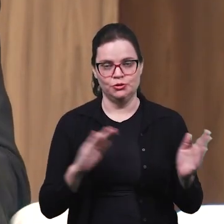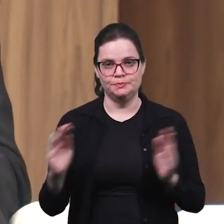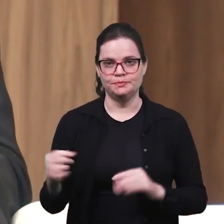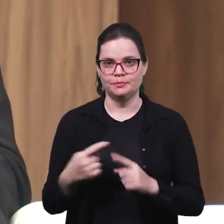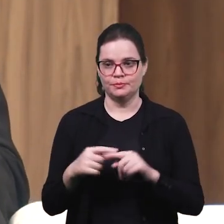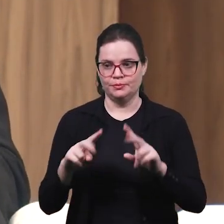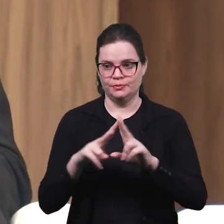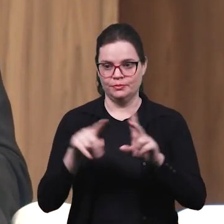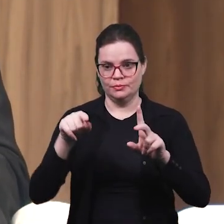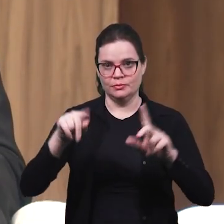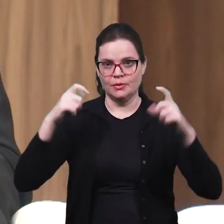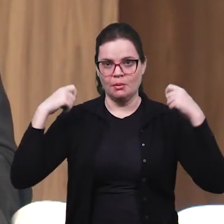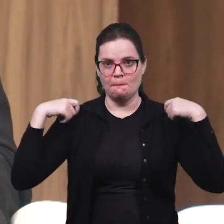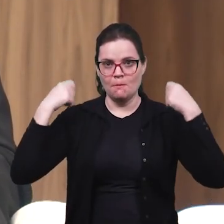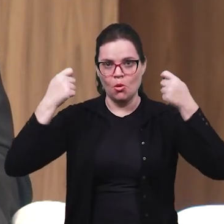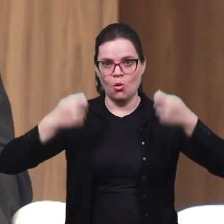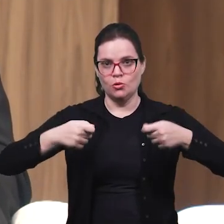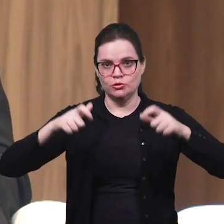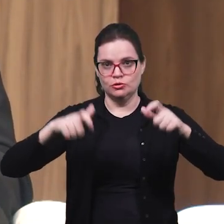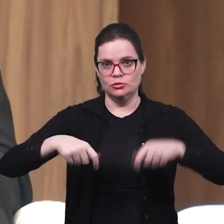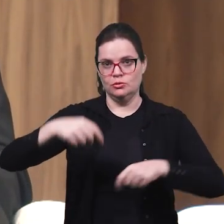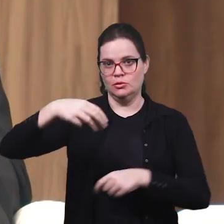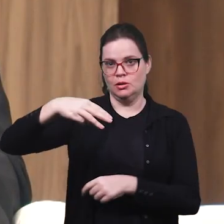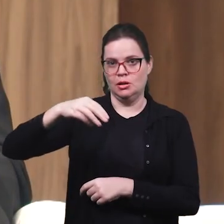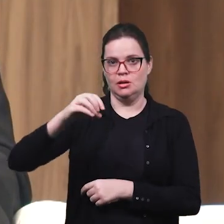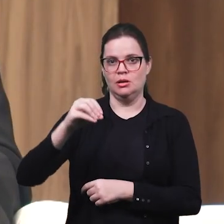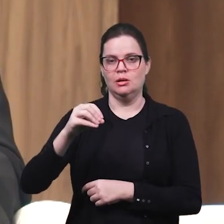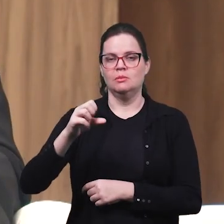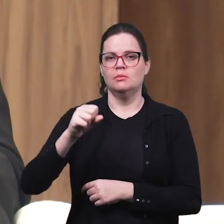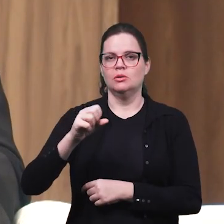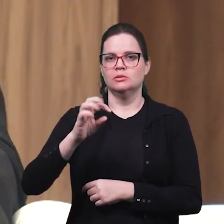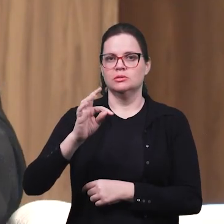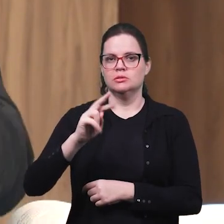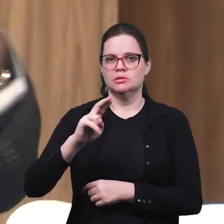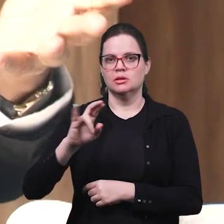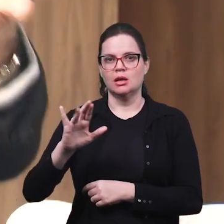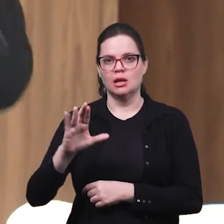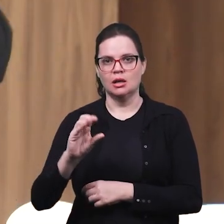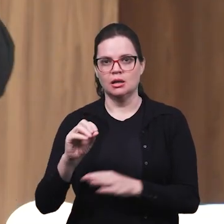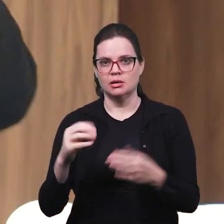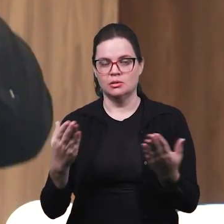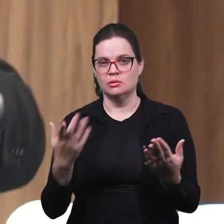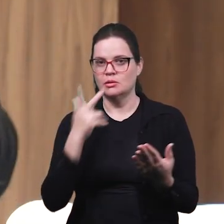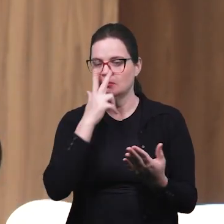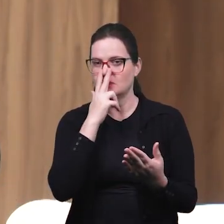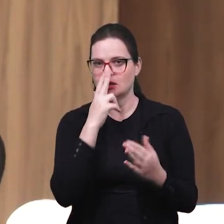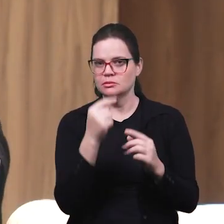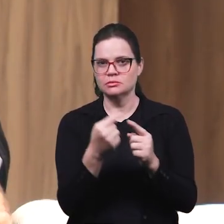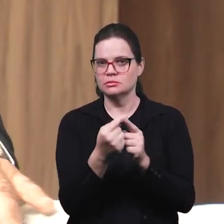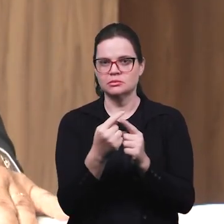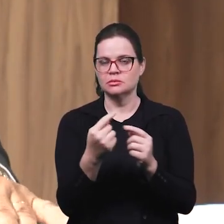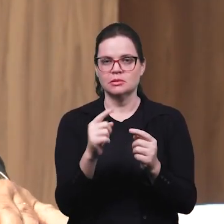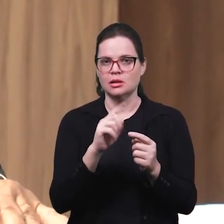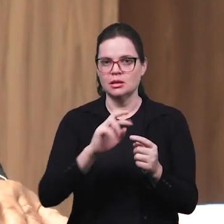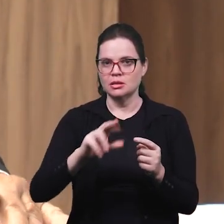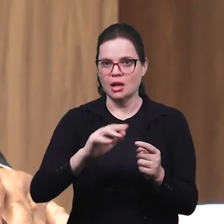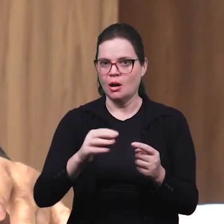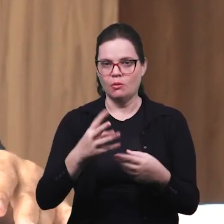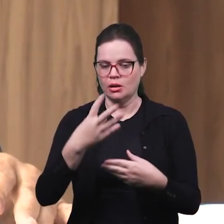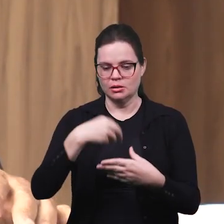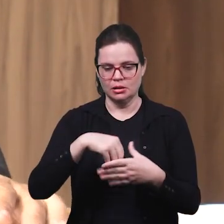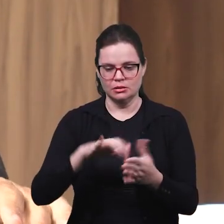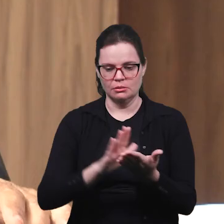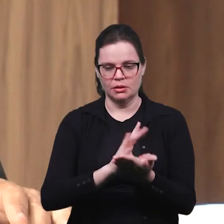do mosteiro é uma coisa totalmente antibíblica mesmo, porque Jesus, como é que você vai pregar para o mundo se você está isolado? O irmão às vezes